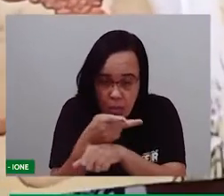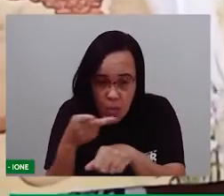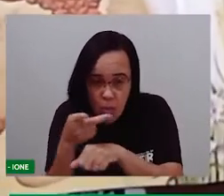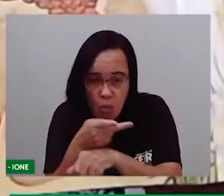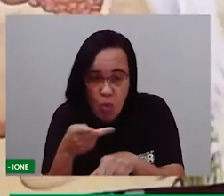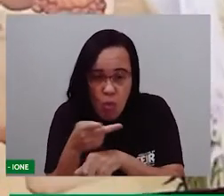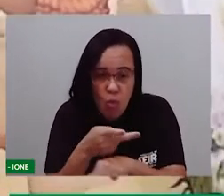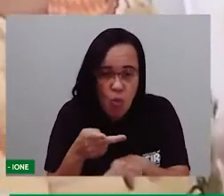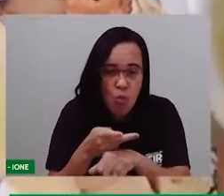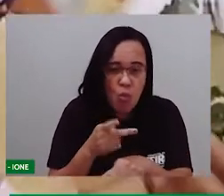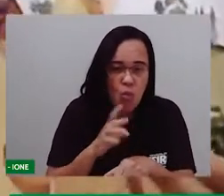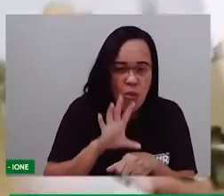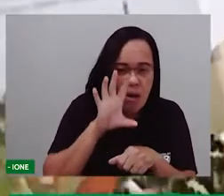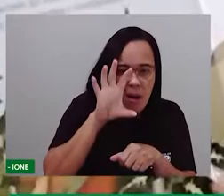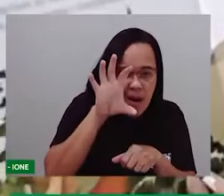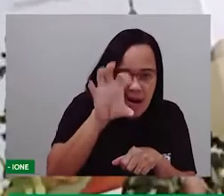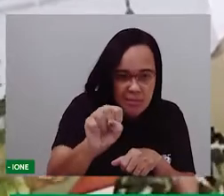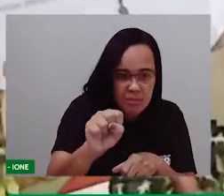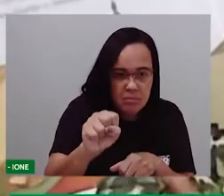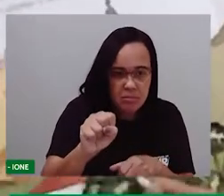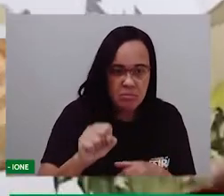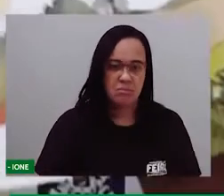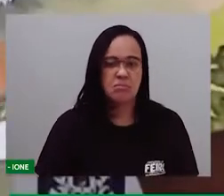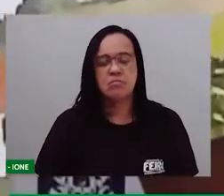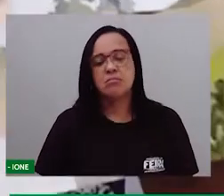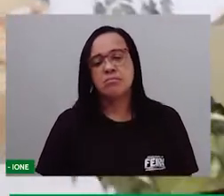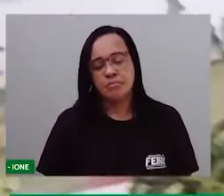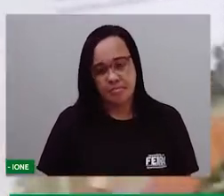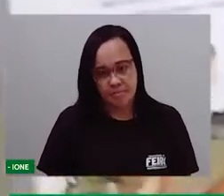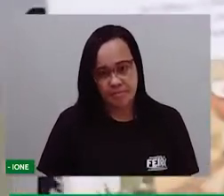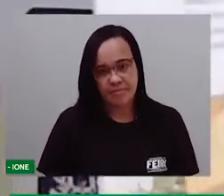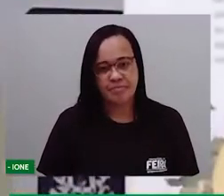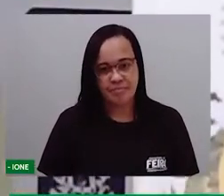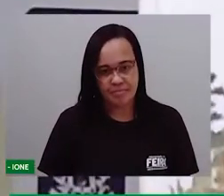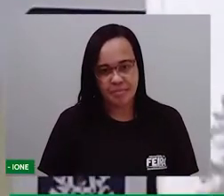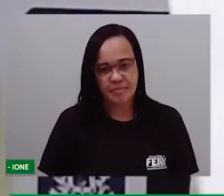E aí E aí